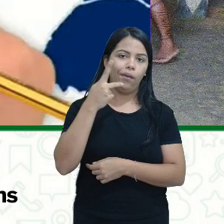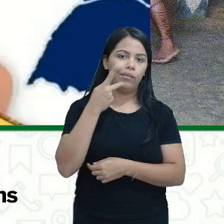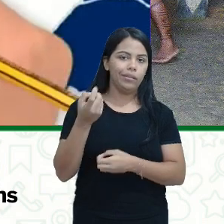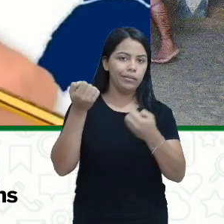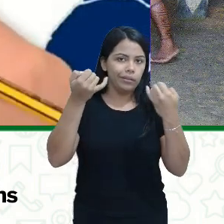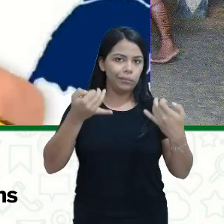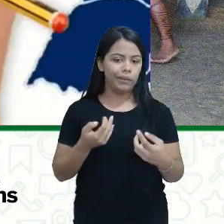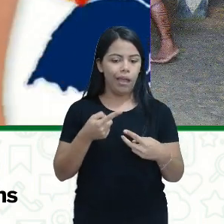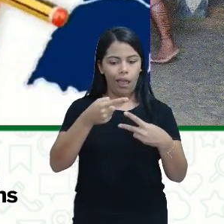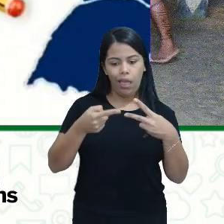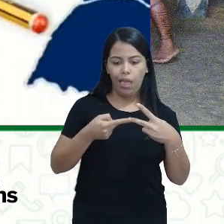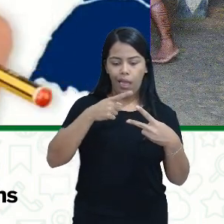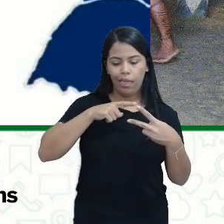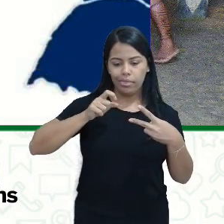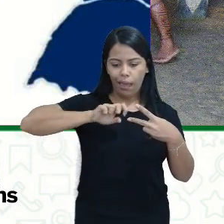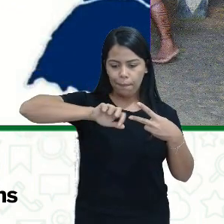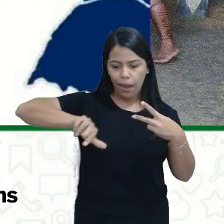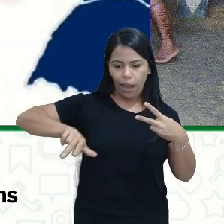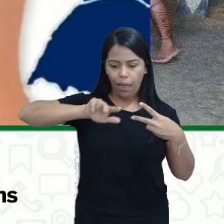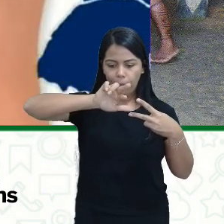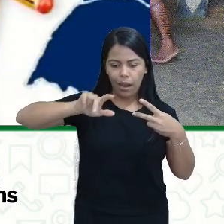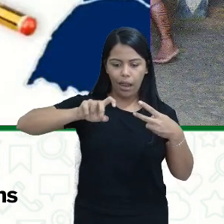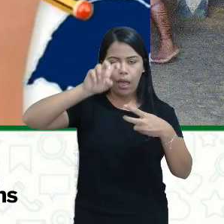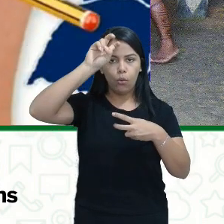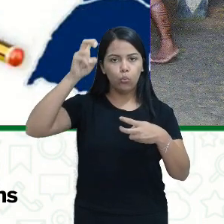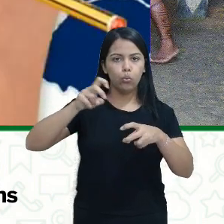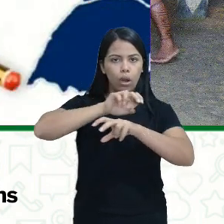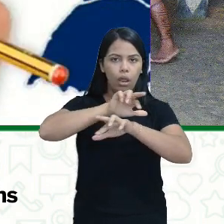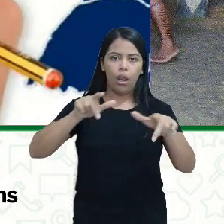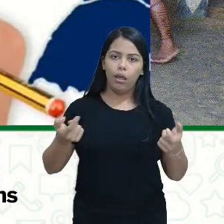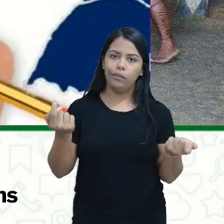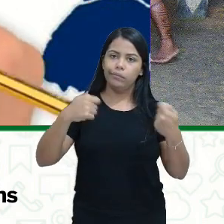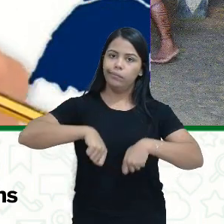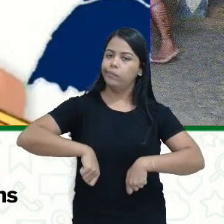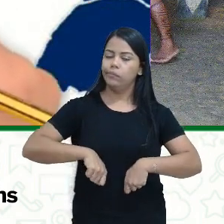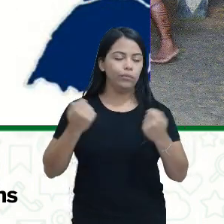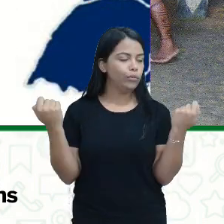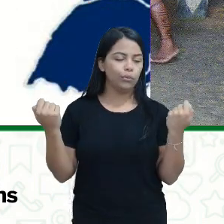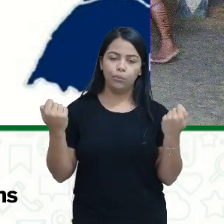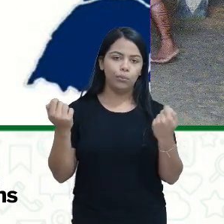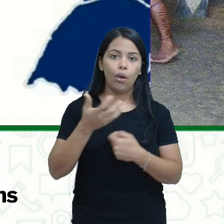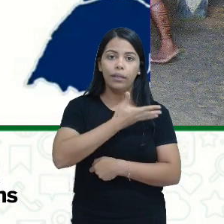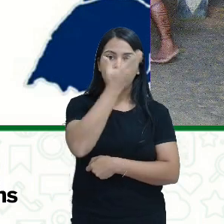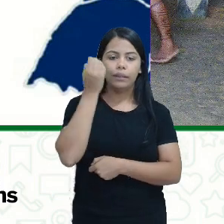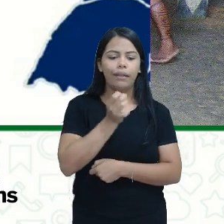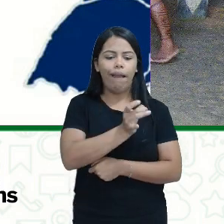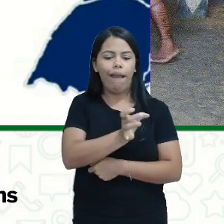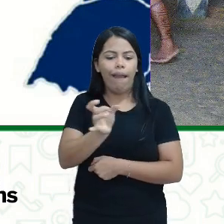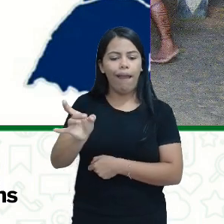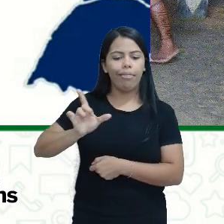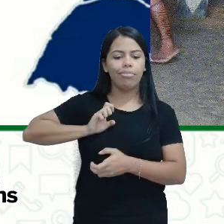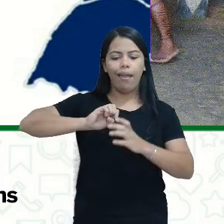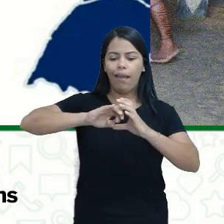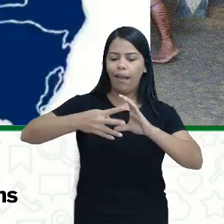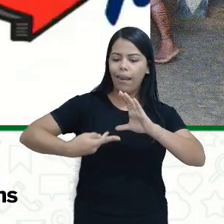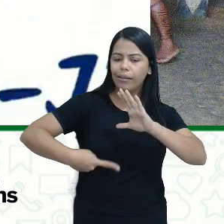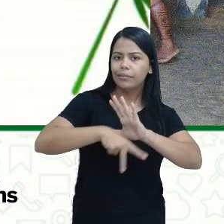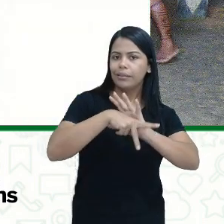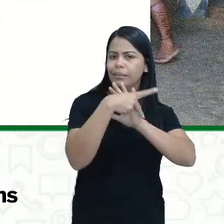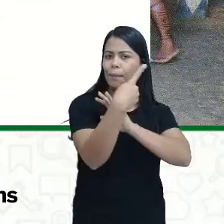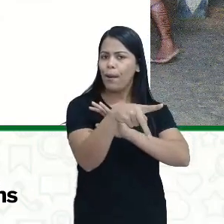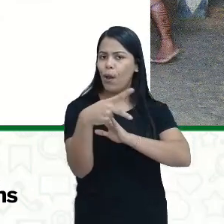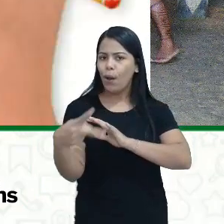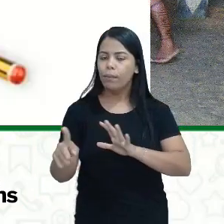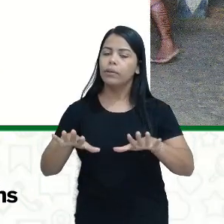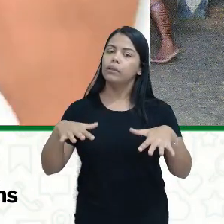uma diversidade enorme de povos e culturas, e nós não podemos esquecer que cada povo apresenta suas características próprias.